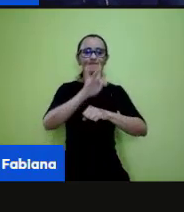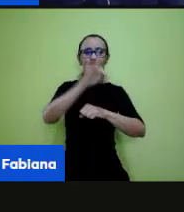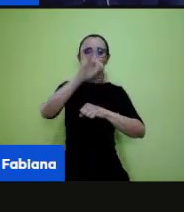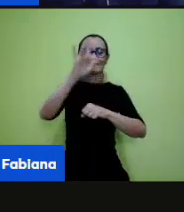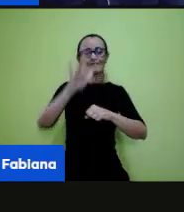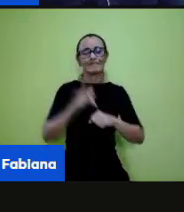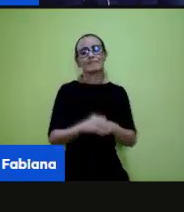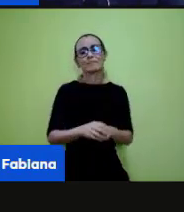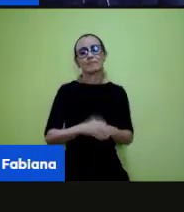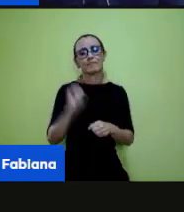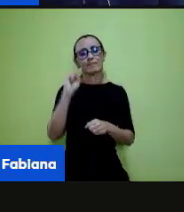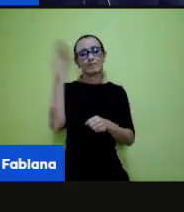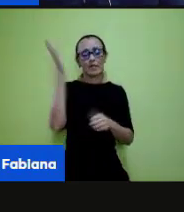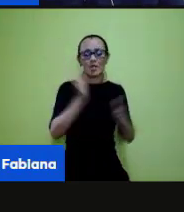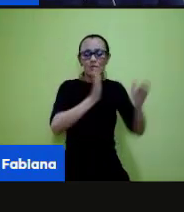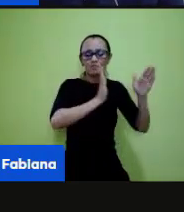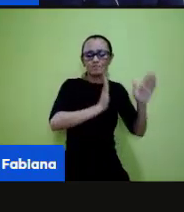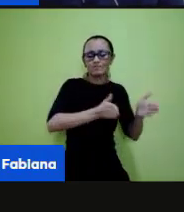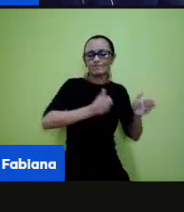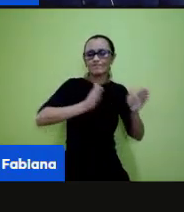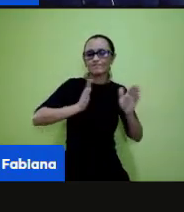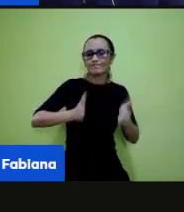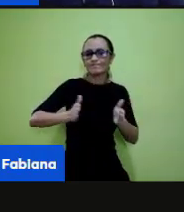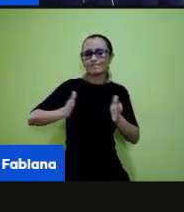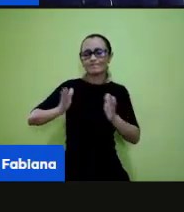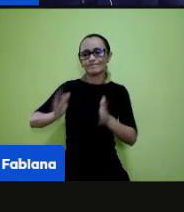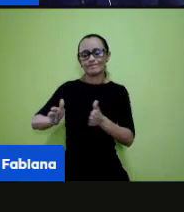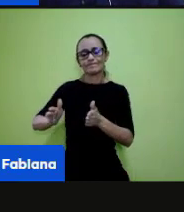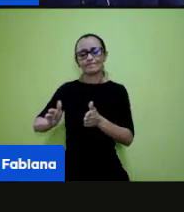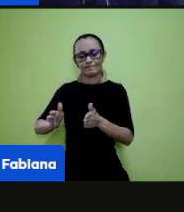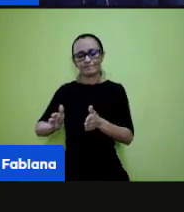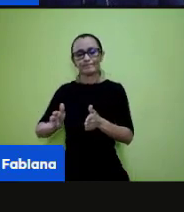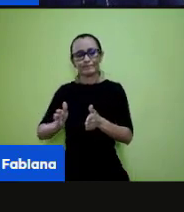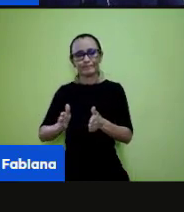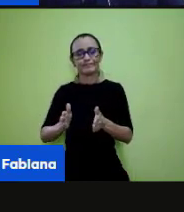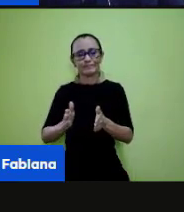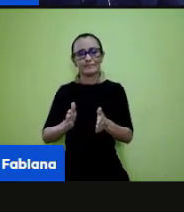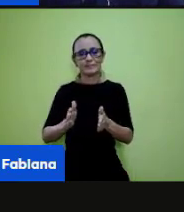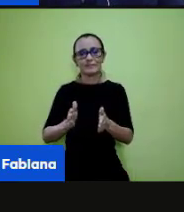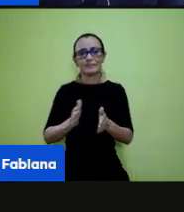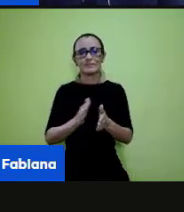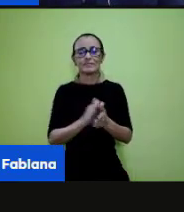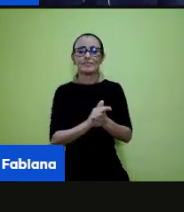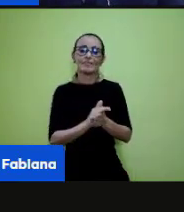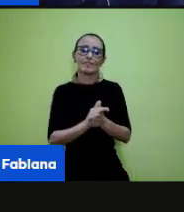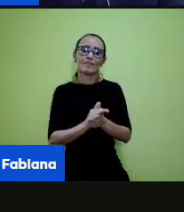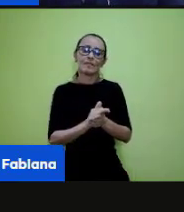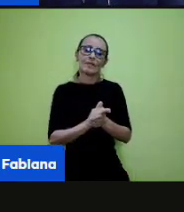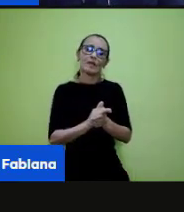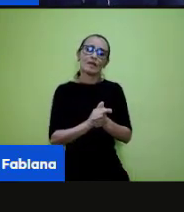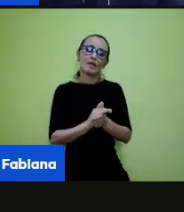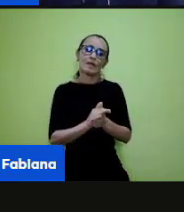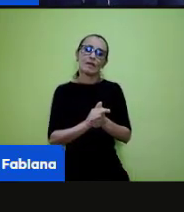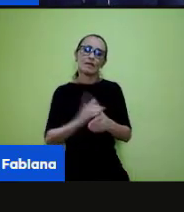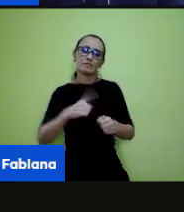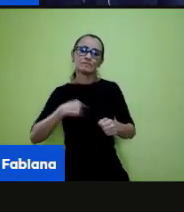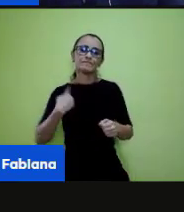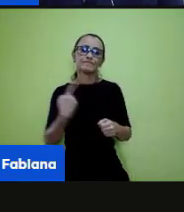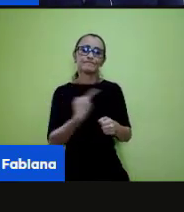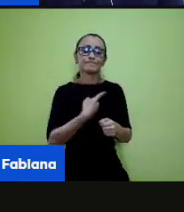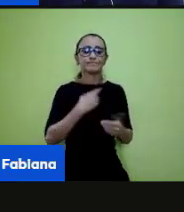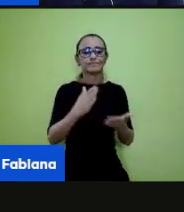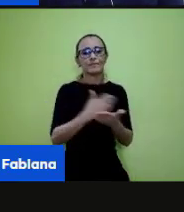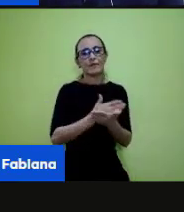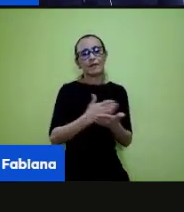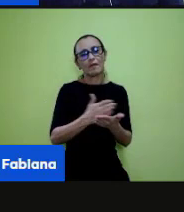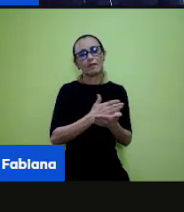ciclo holometábulo aí, metamorfose completa desse vetor, a gente muitas das vezes não vai ter o